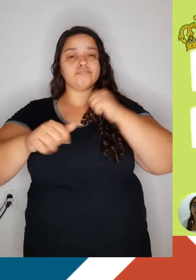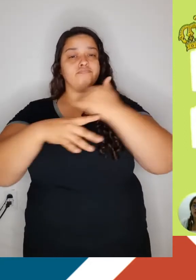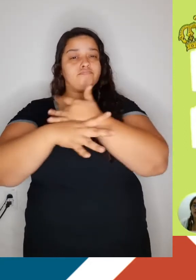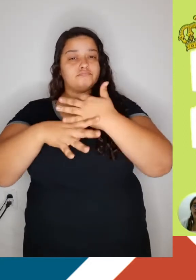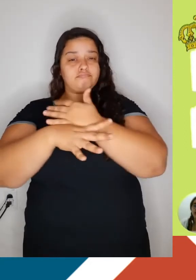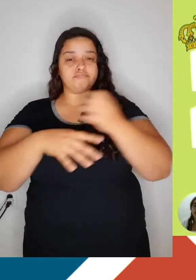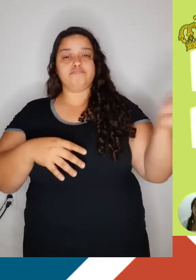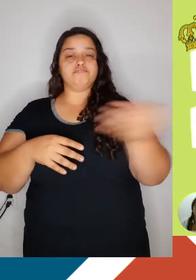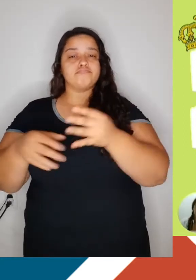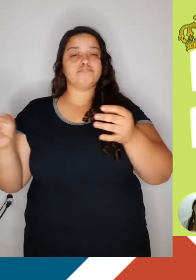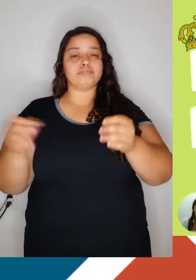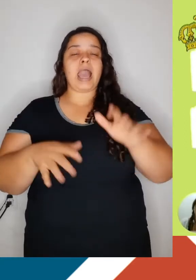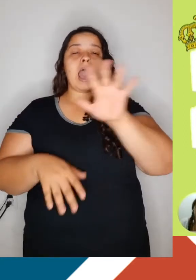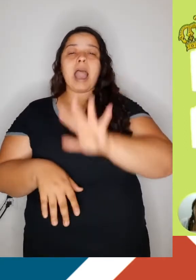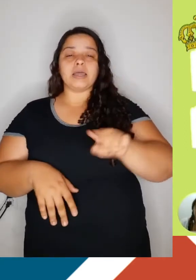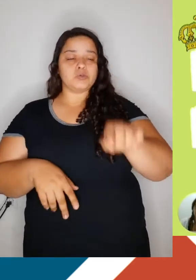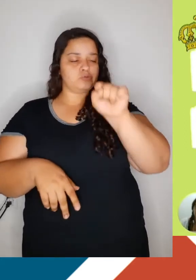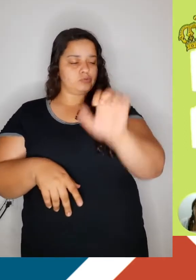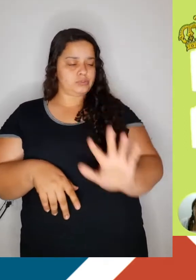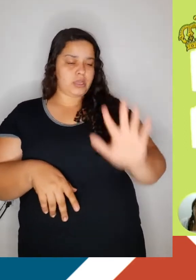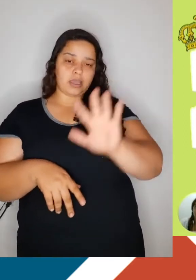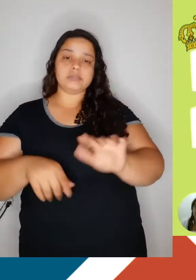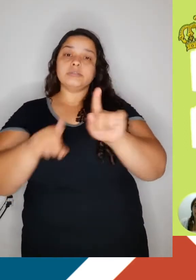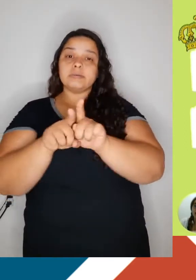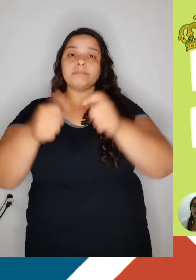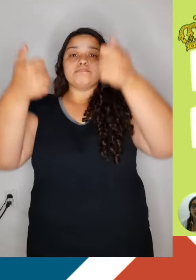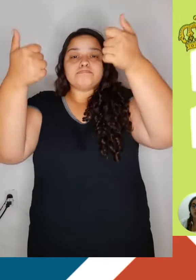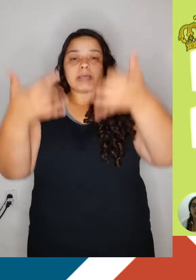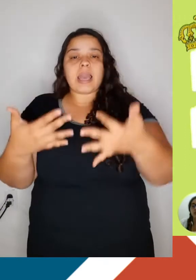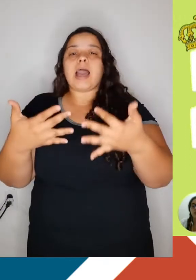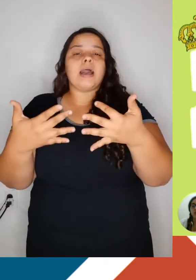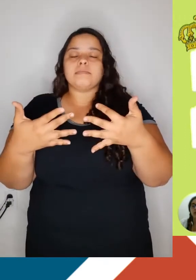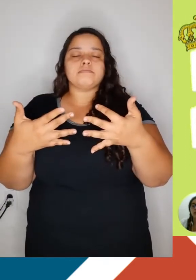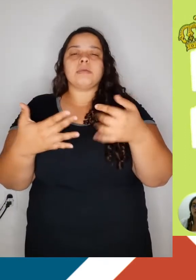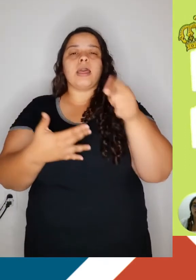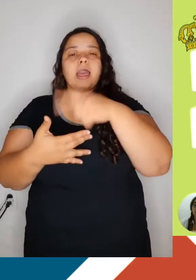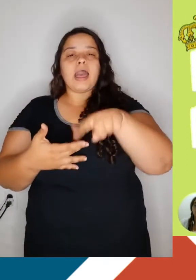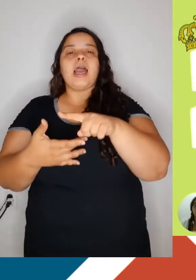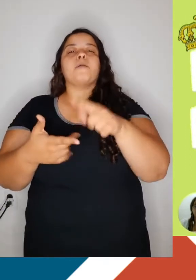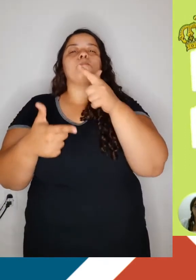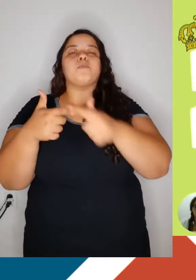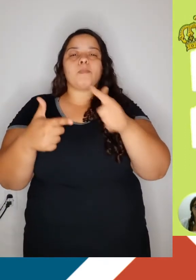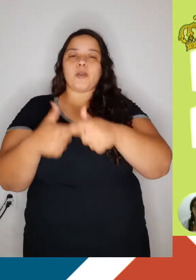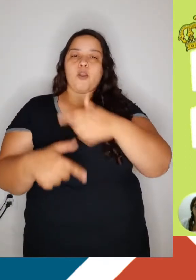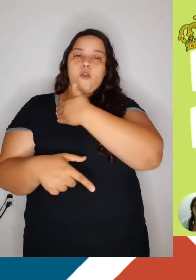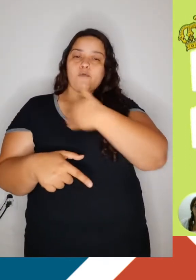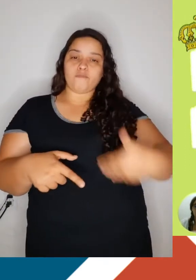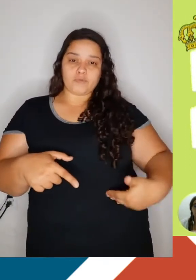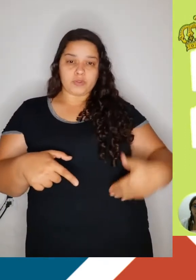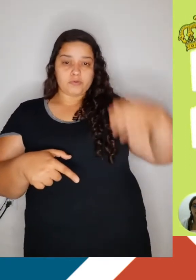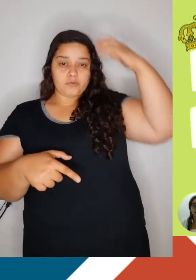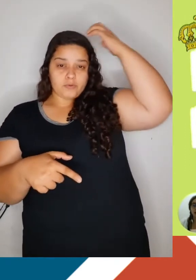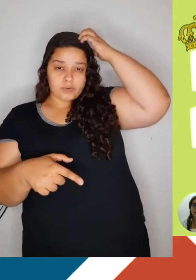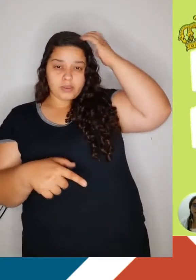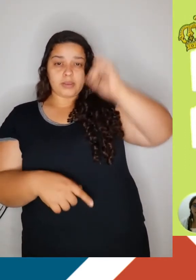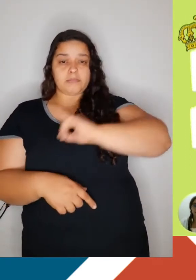centros urbanos da região sudeste do país, explicar as razões que contribuíram para o desgaste do governo imperial, que vai